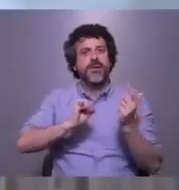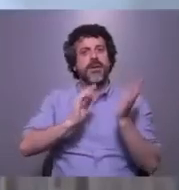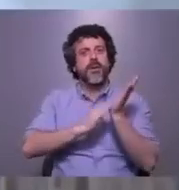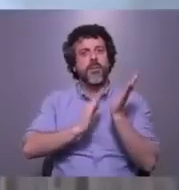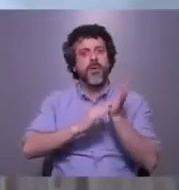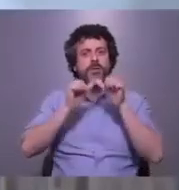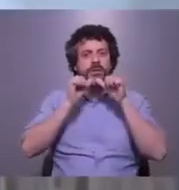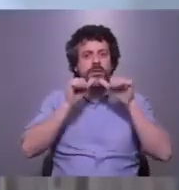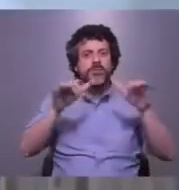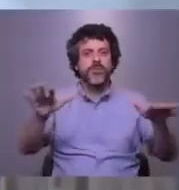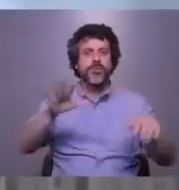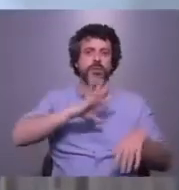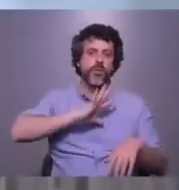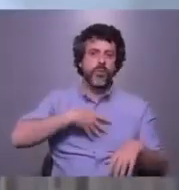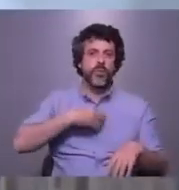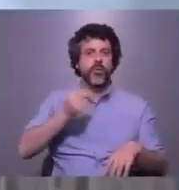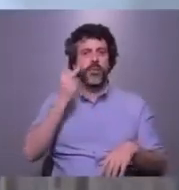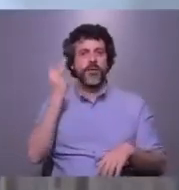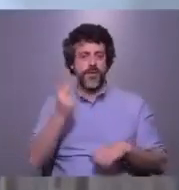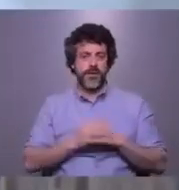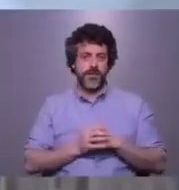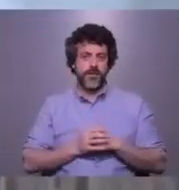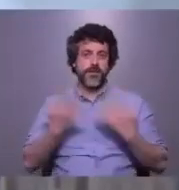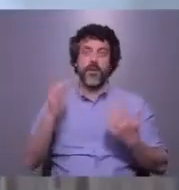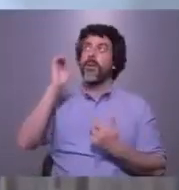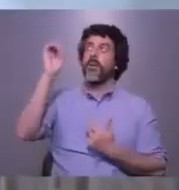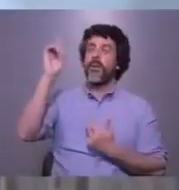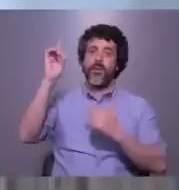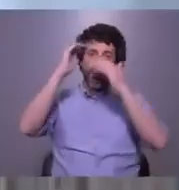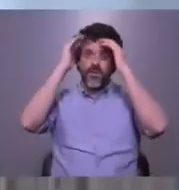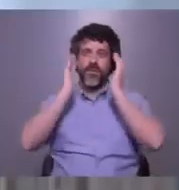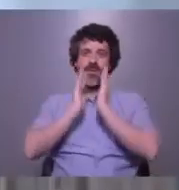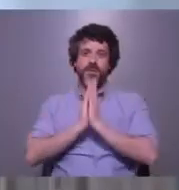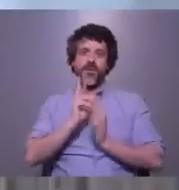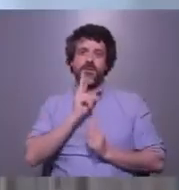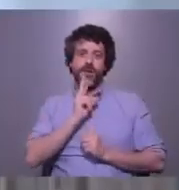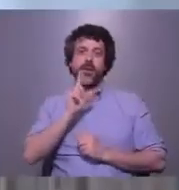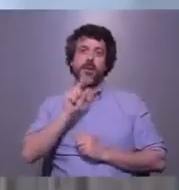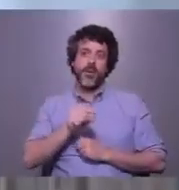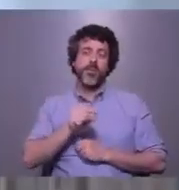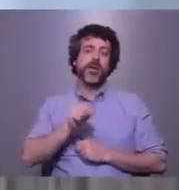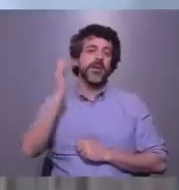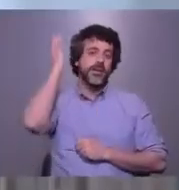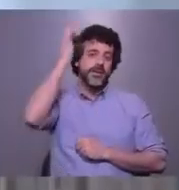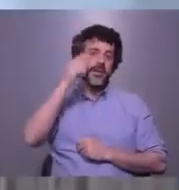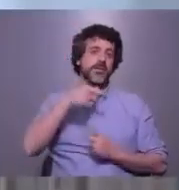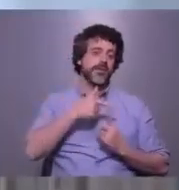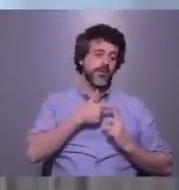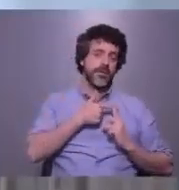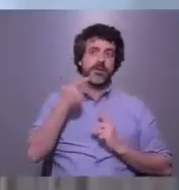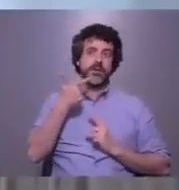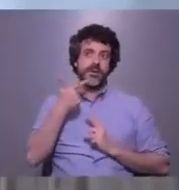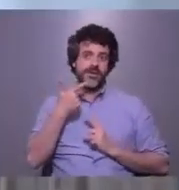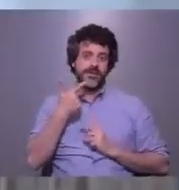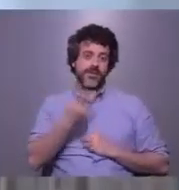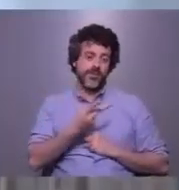e na vida de cada um de nós. Por intercessão de Nossa Senhora de Fátima e dos santos Francisco e Jacinta,